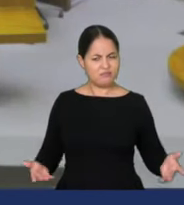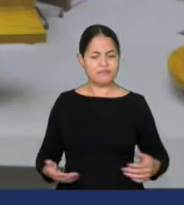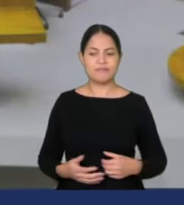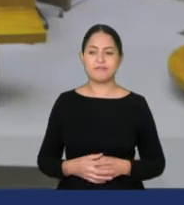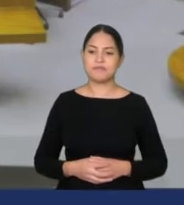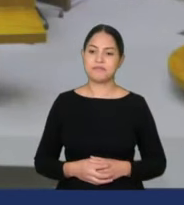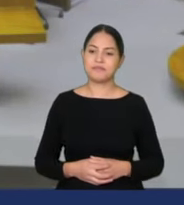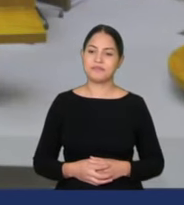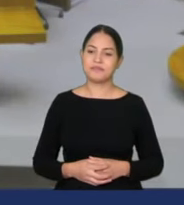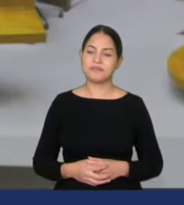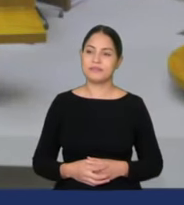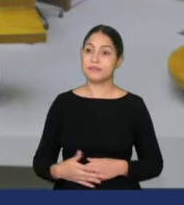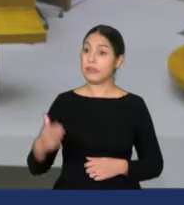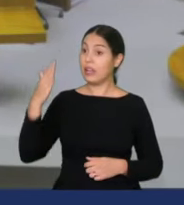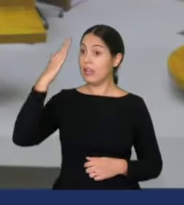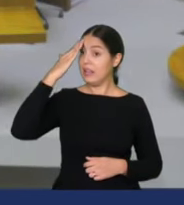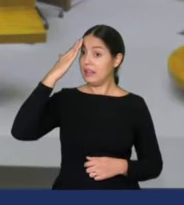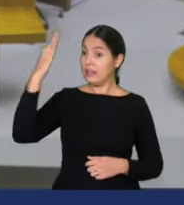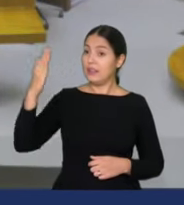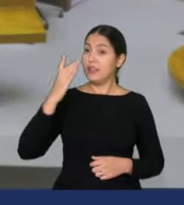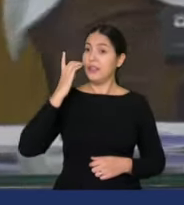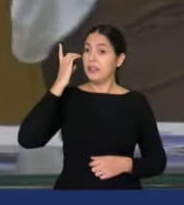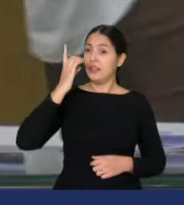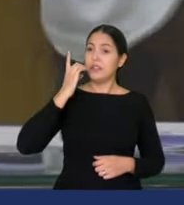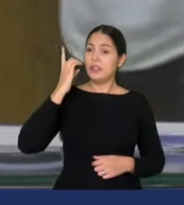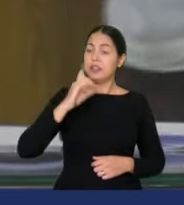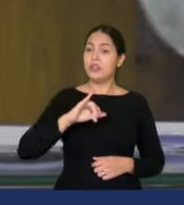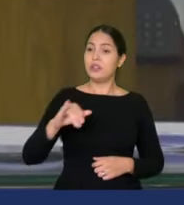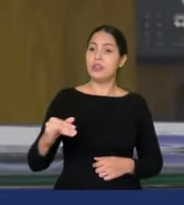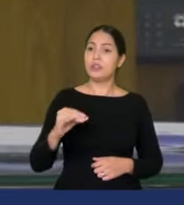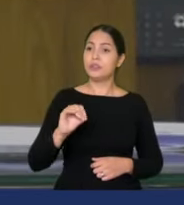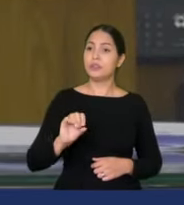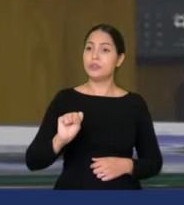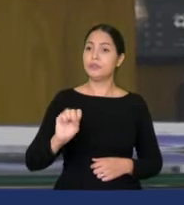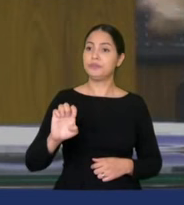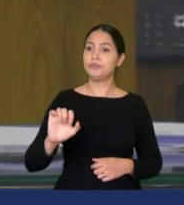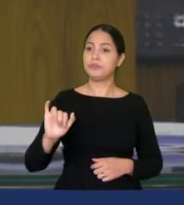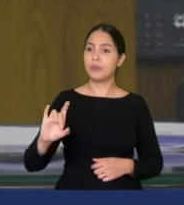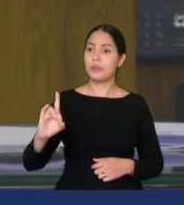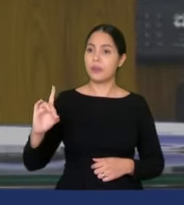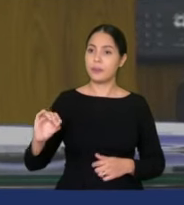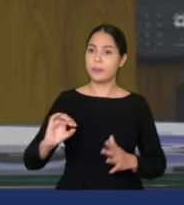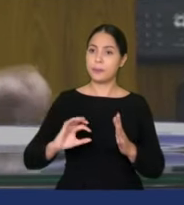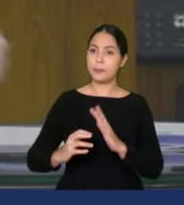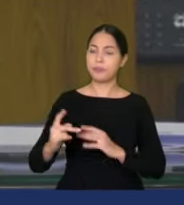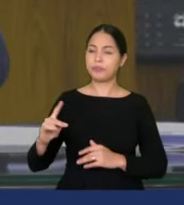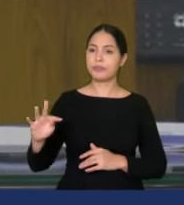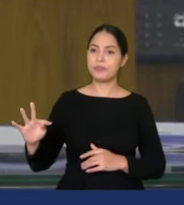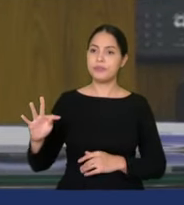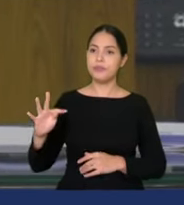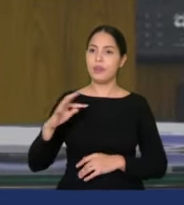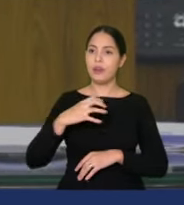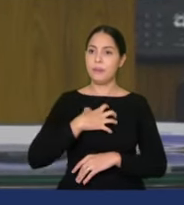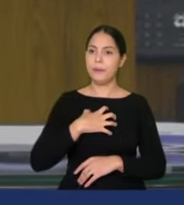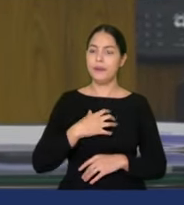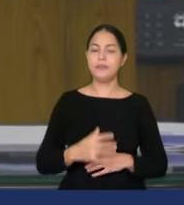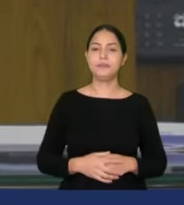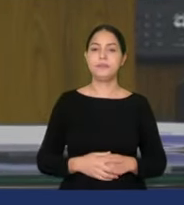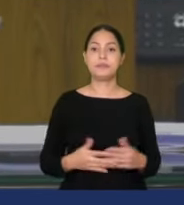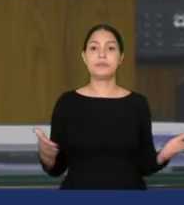Agradecemos ao deputado José Hildo Ramos, PT Bahia. Vamos